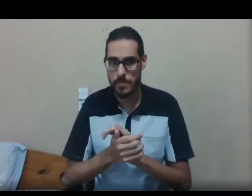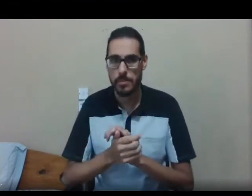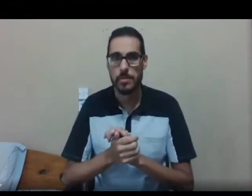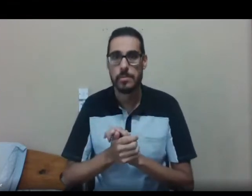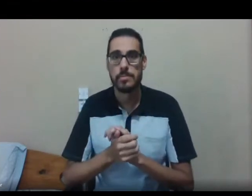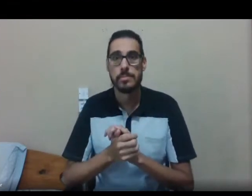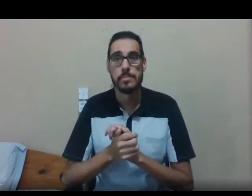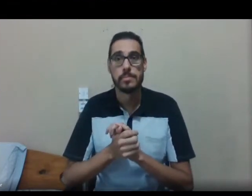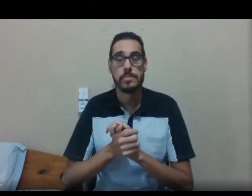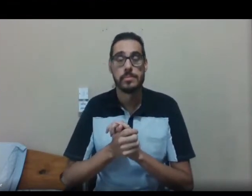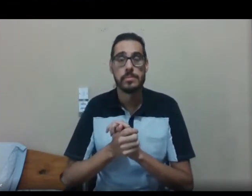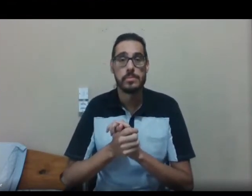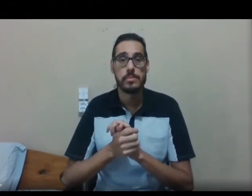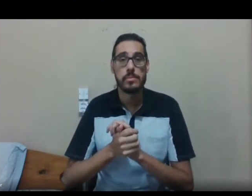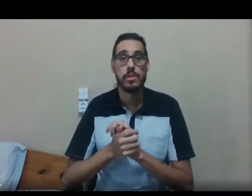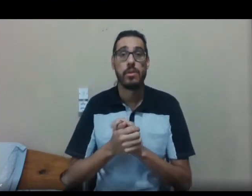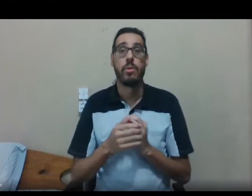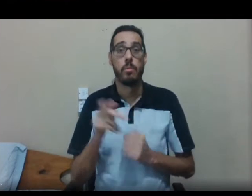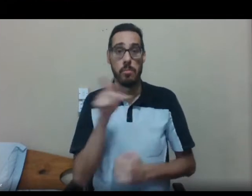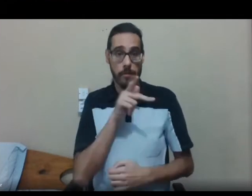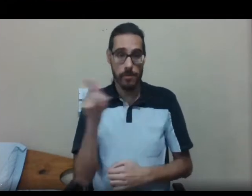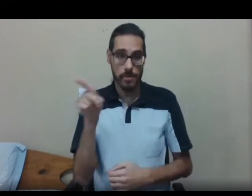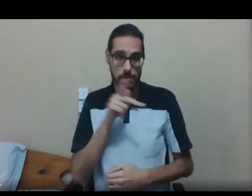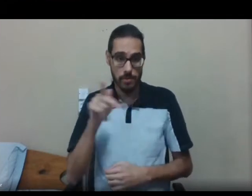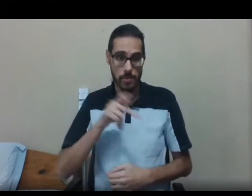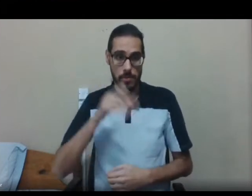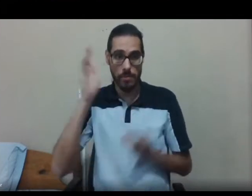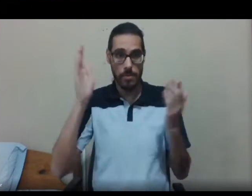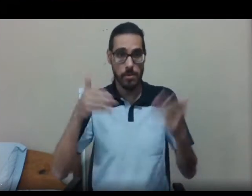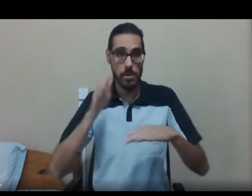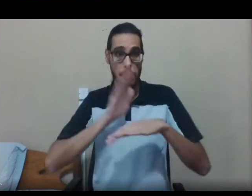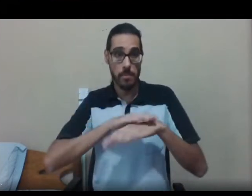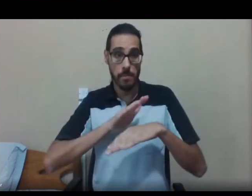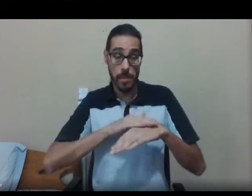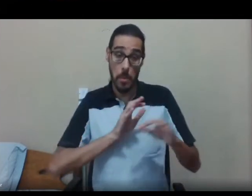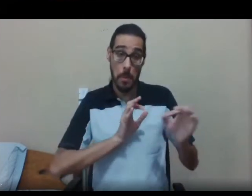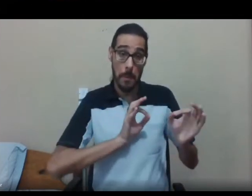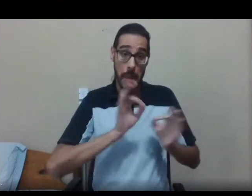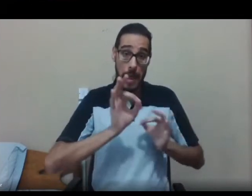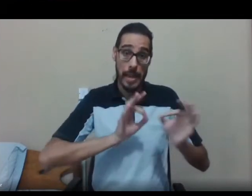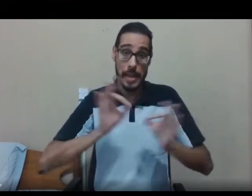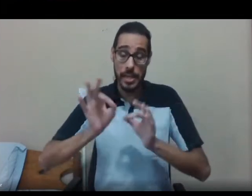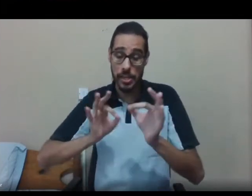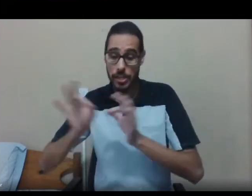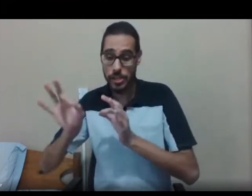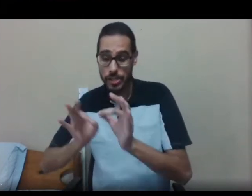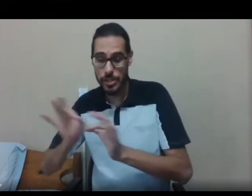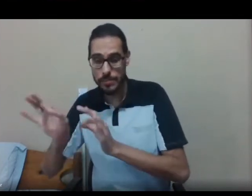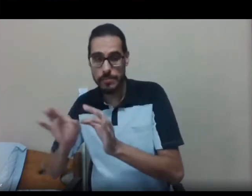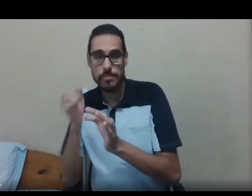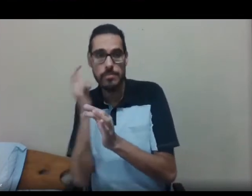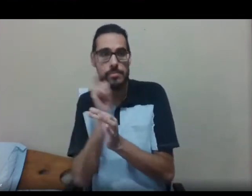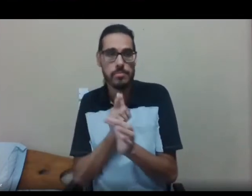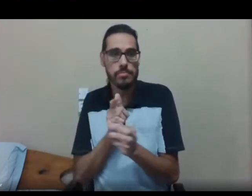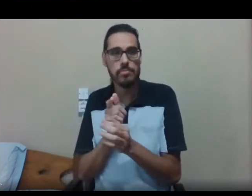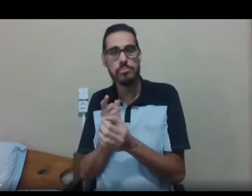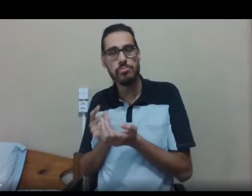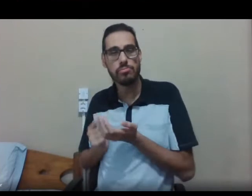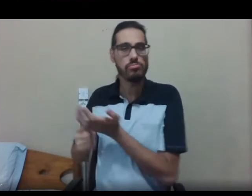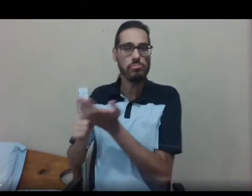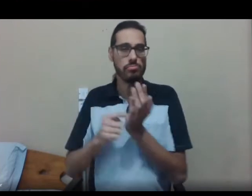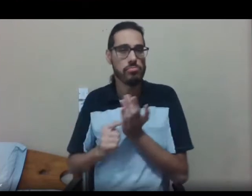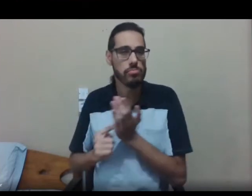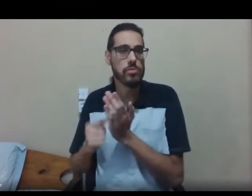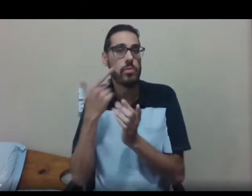não necessariamente é o suficiente para que os estudantes aprendam. Então, como transformar esse conteúdo, esse conhecimento